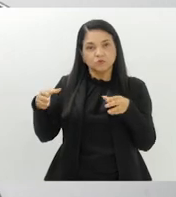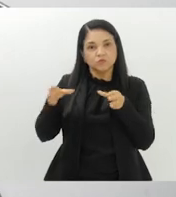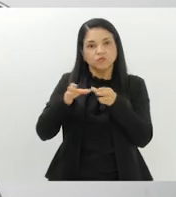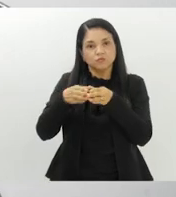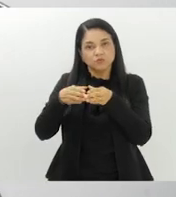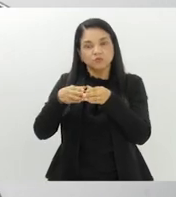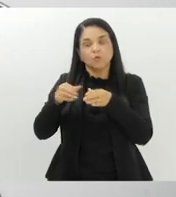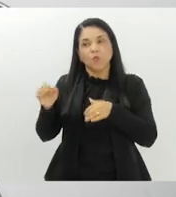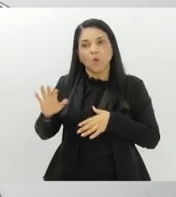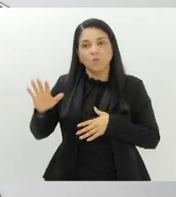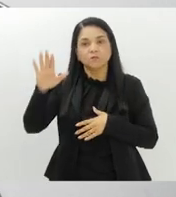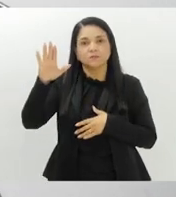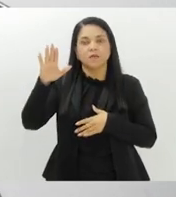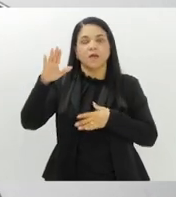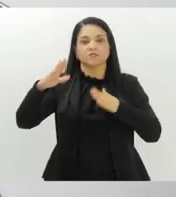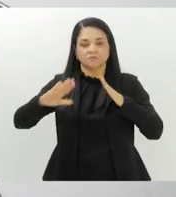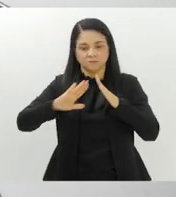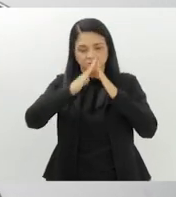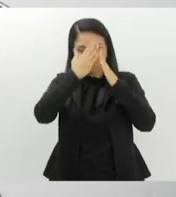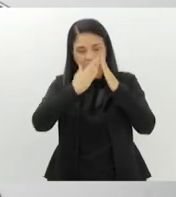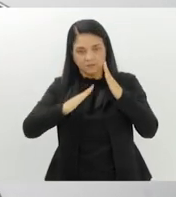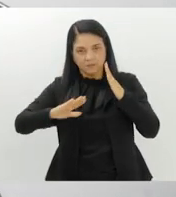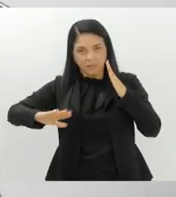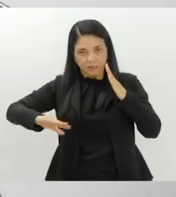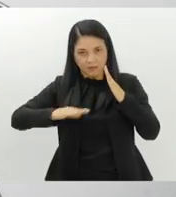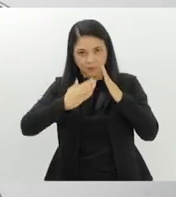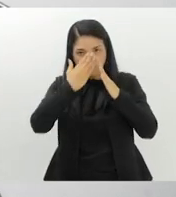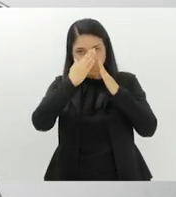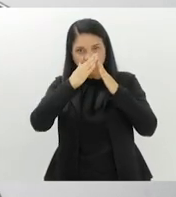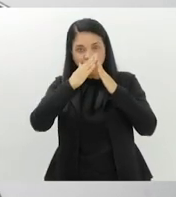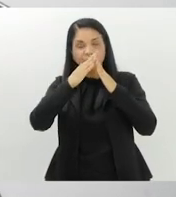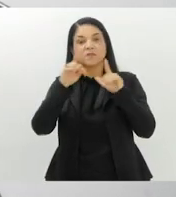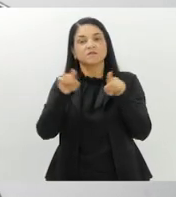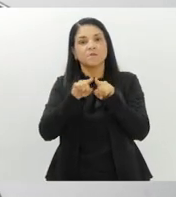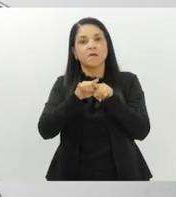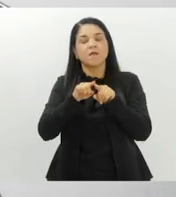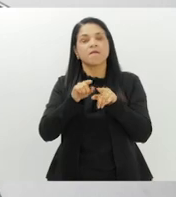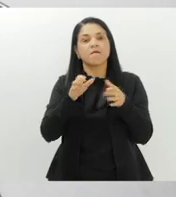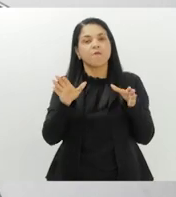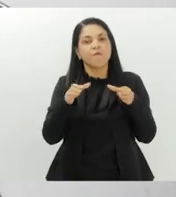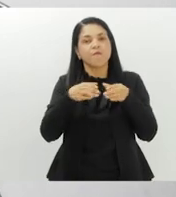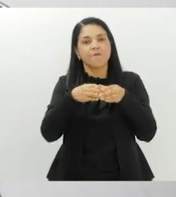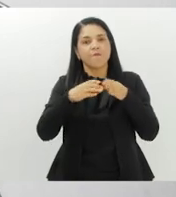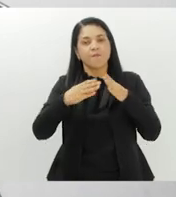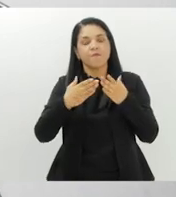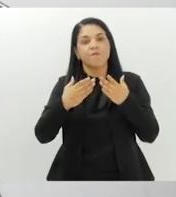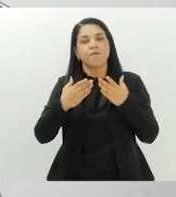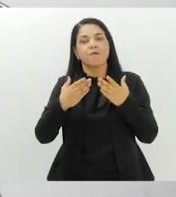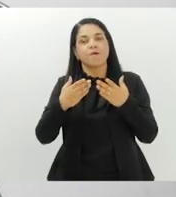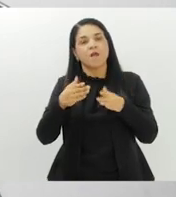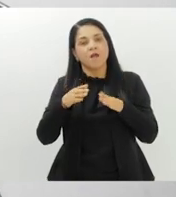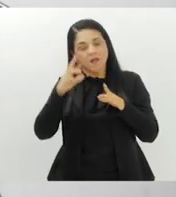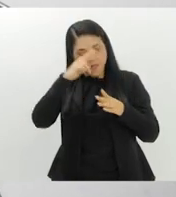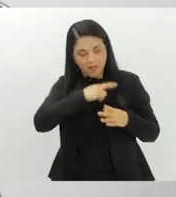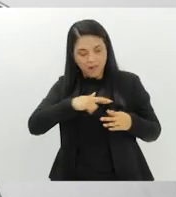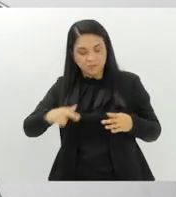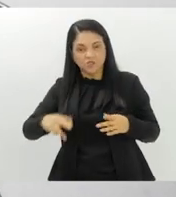às comunidades de terreiro, principalmente comunidades com um ênfase maior à religião de Umbanda.